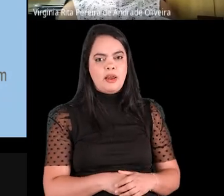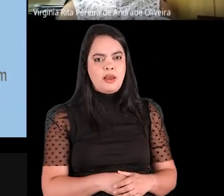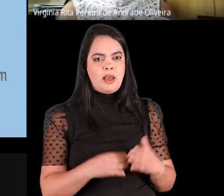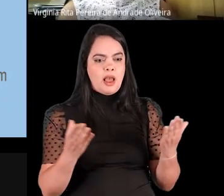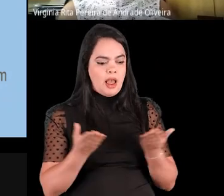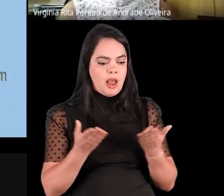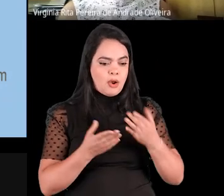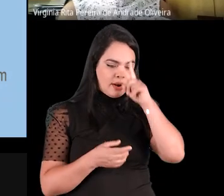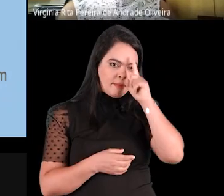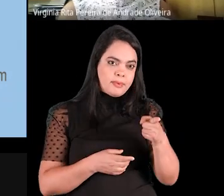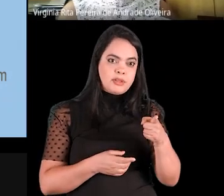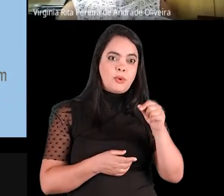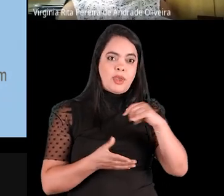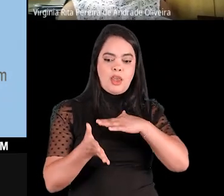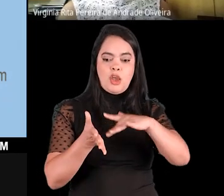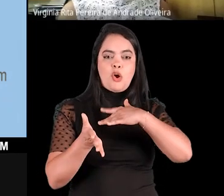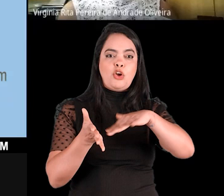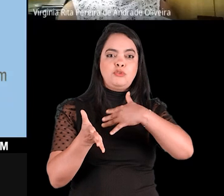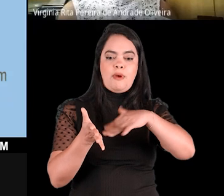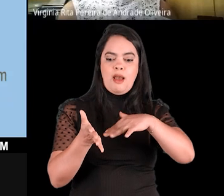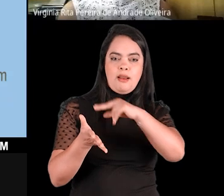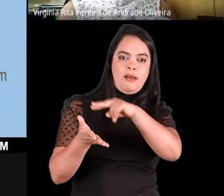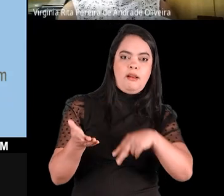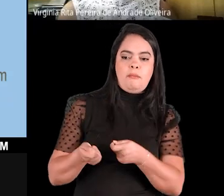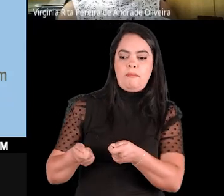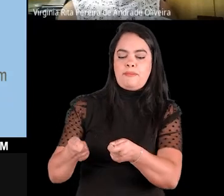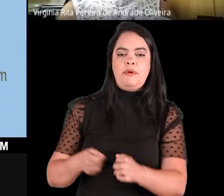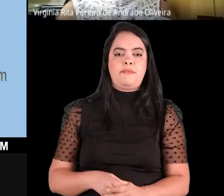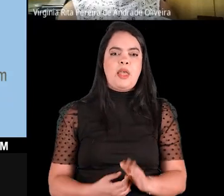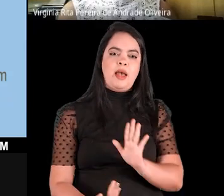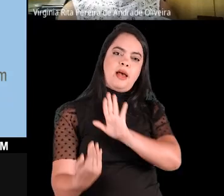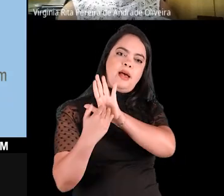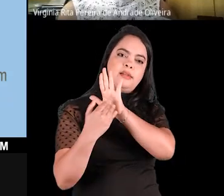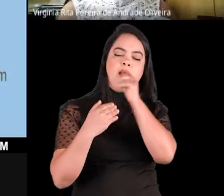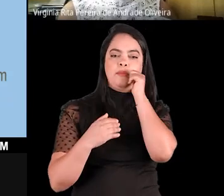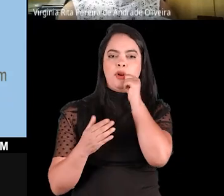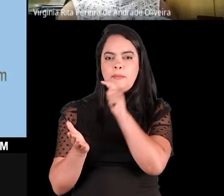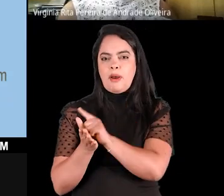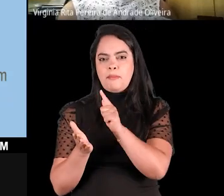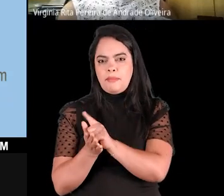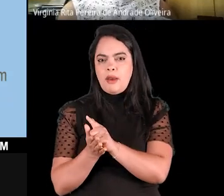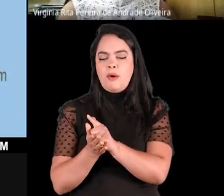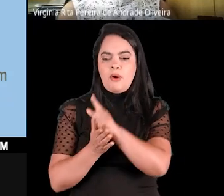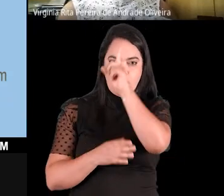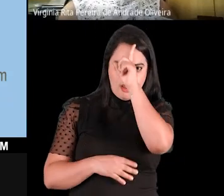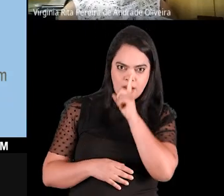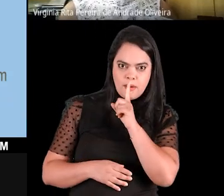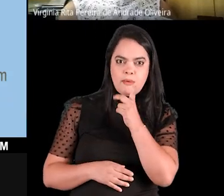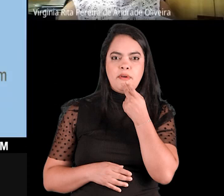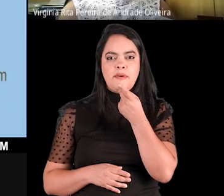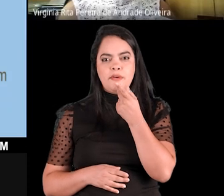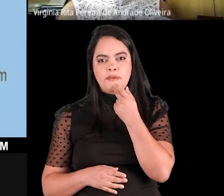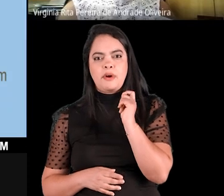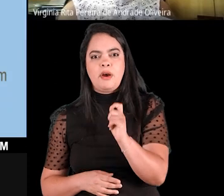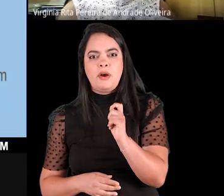mandando ler os códigos de barra. Logo atrás, a outra, com um papel amarelo na mão, diz: um fino,